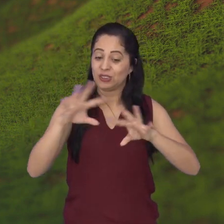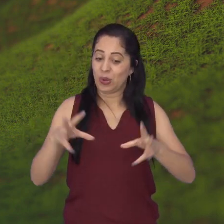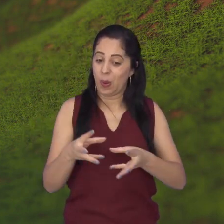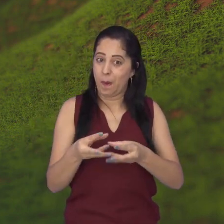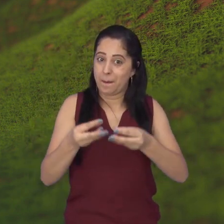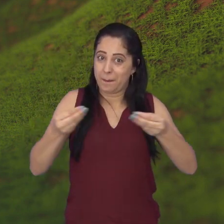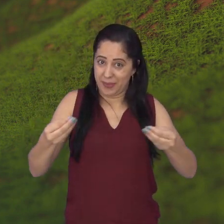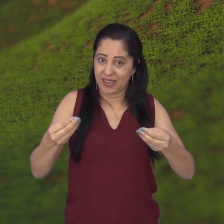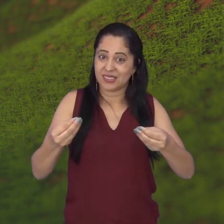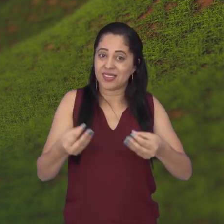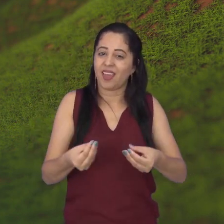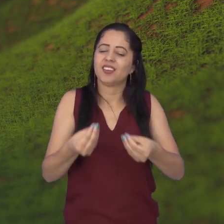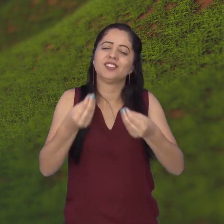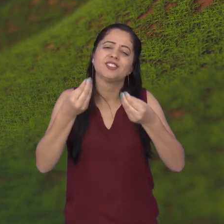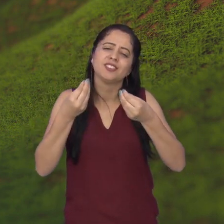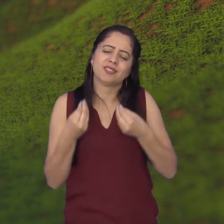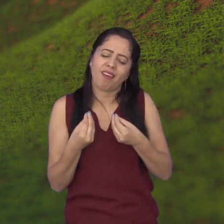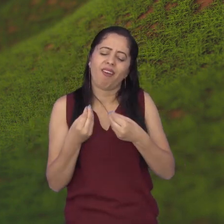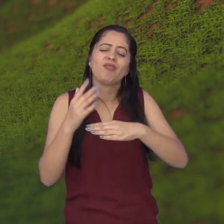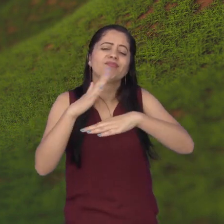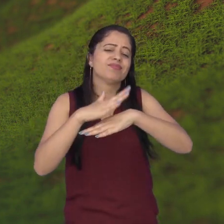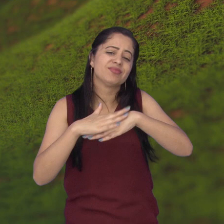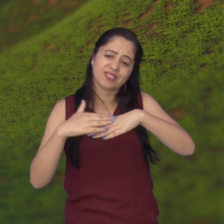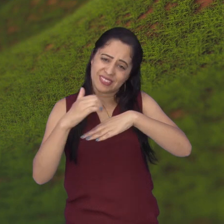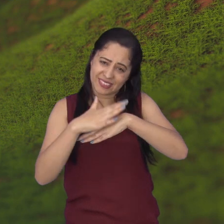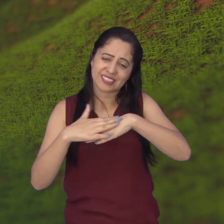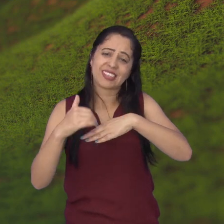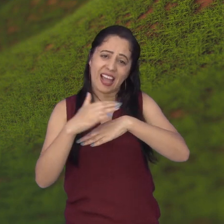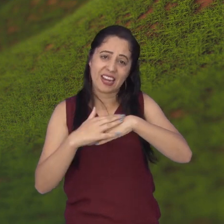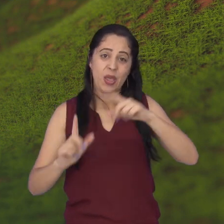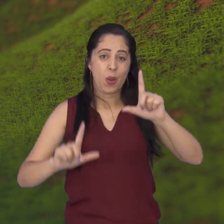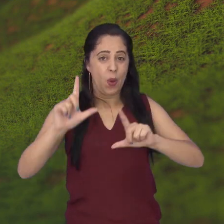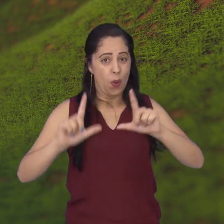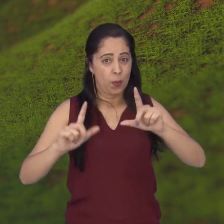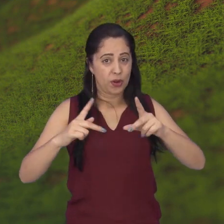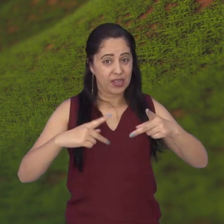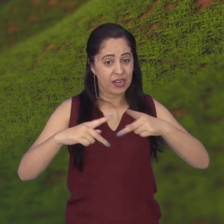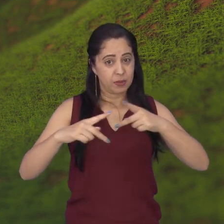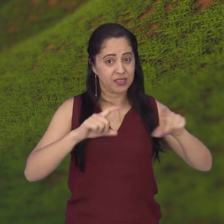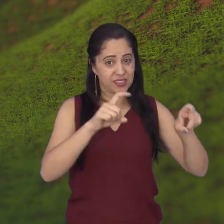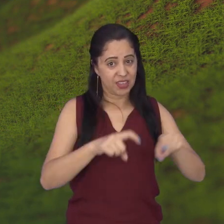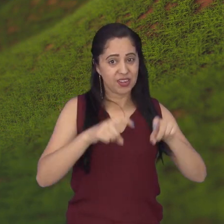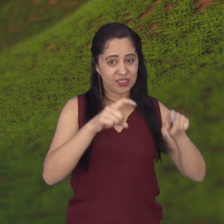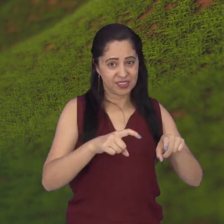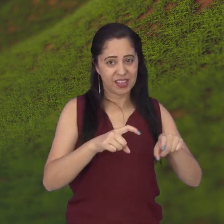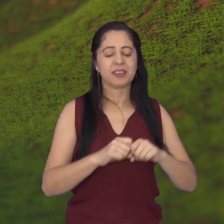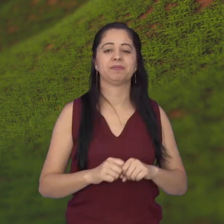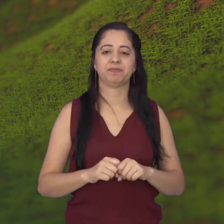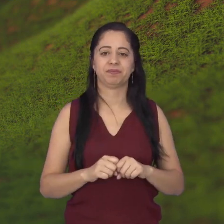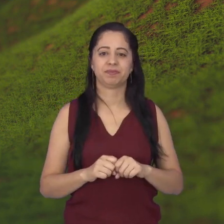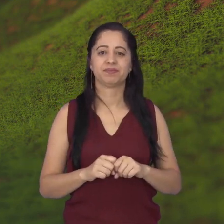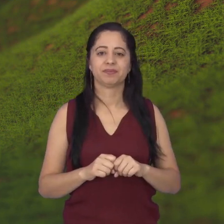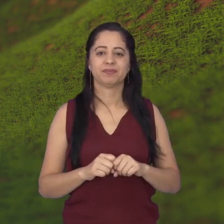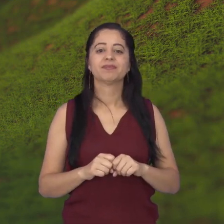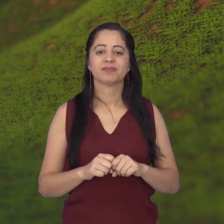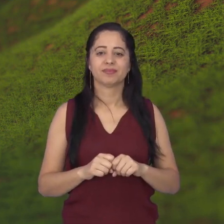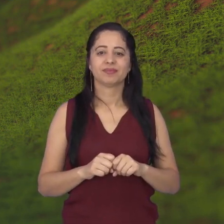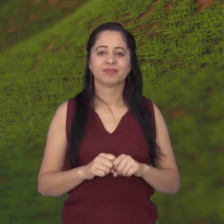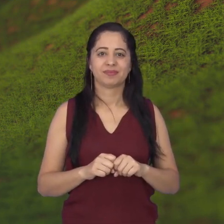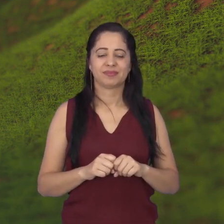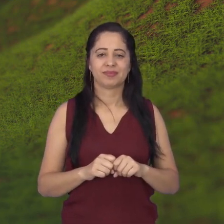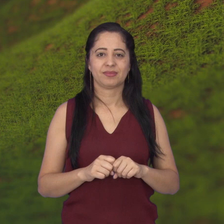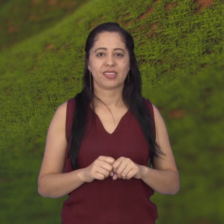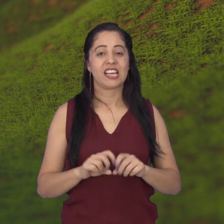madeira resgatada, elaborada com tanto carinho para o São José do Campo. Um pedacinho do campo para